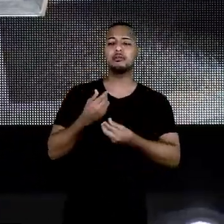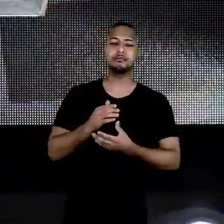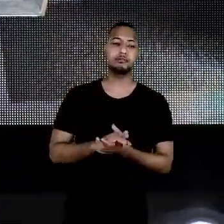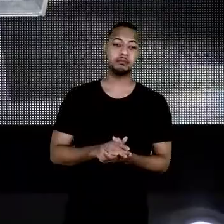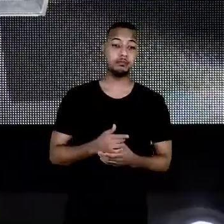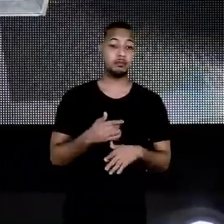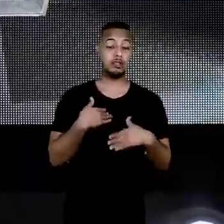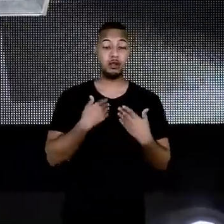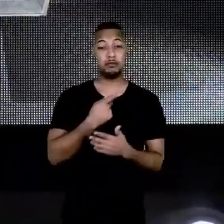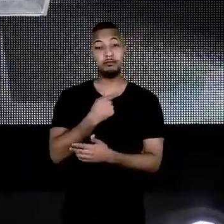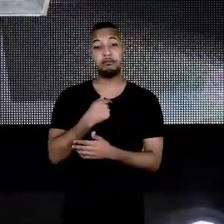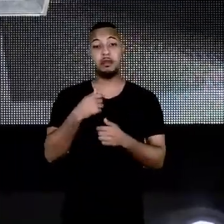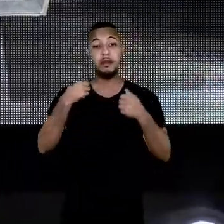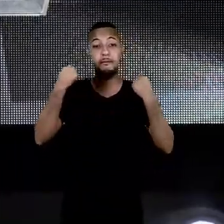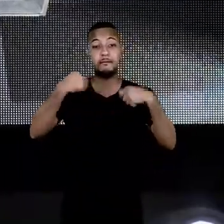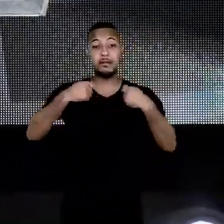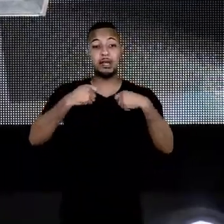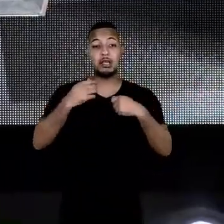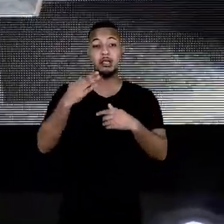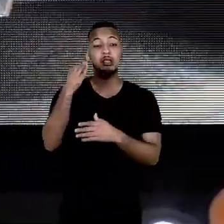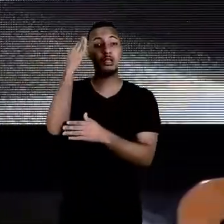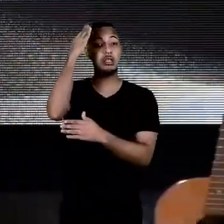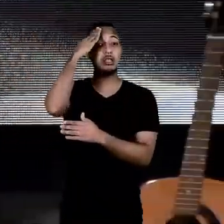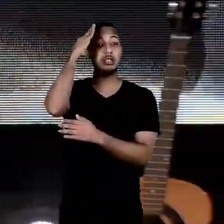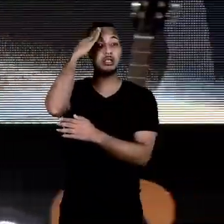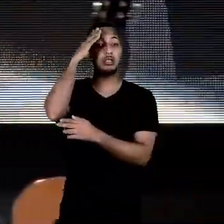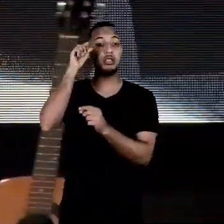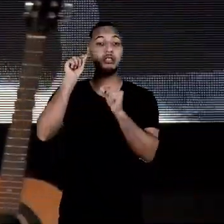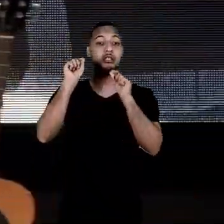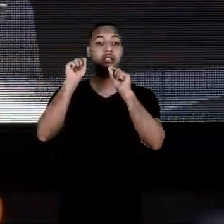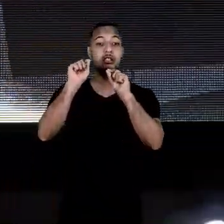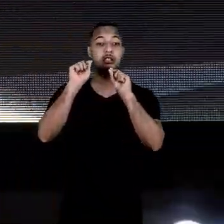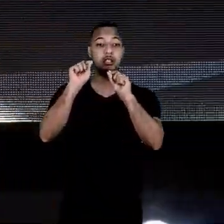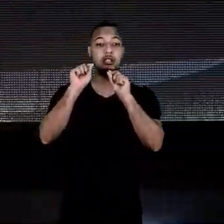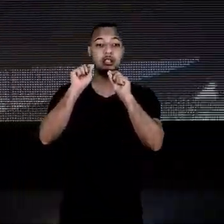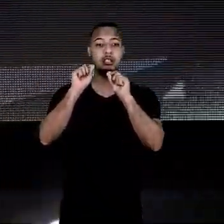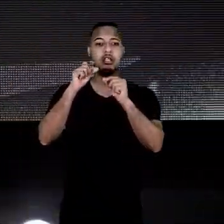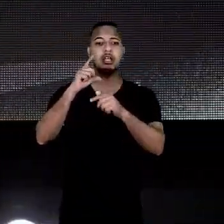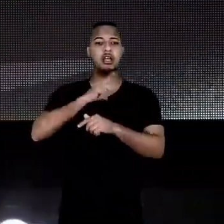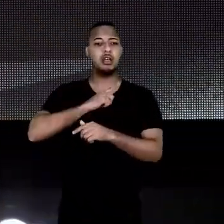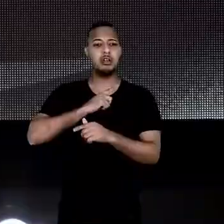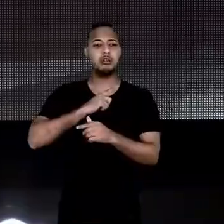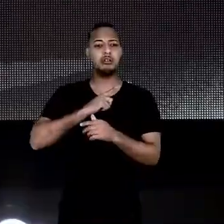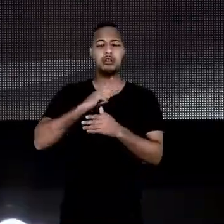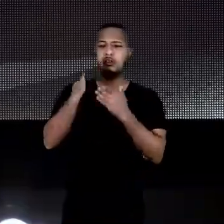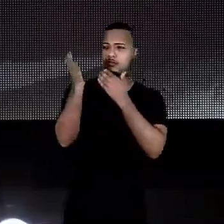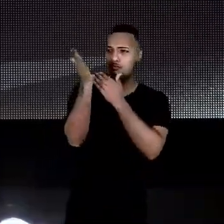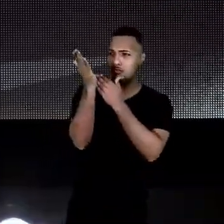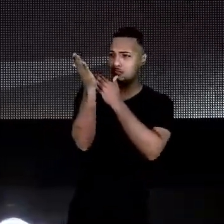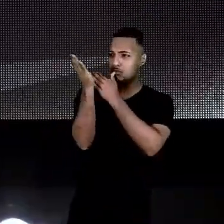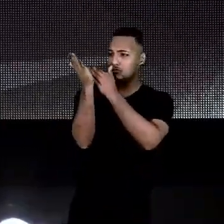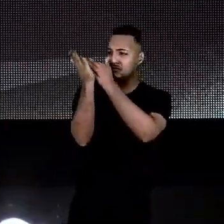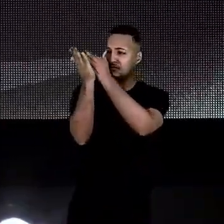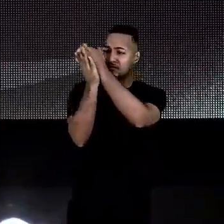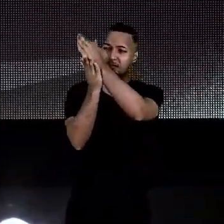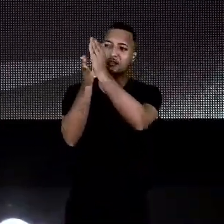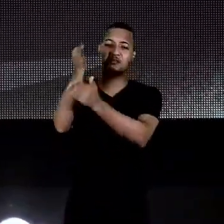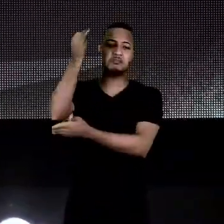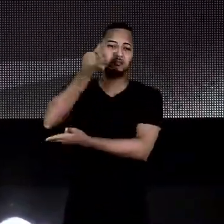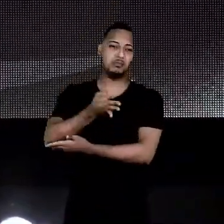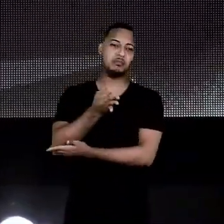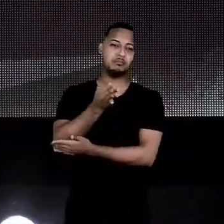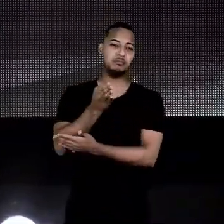Eu preciso entender que eu tenho que voltar para a rota. Eu tenho que voltar para o caminho.